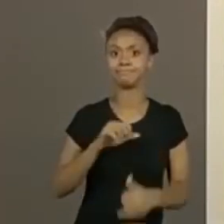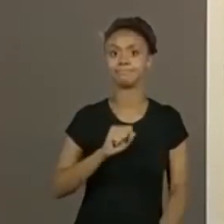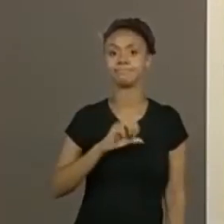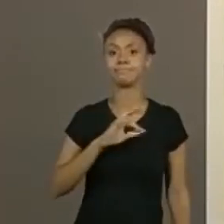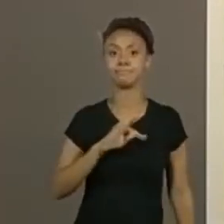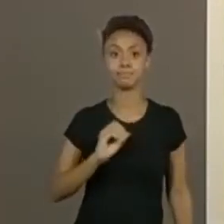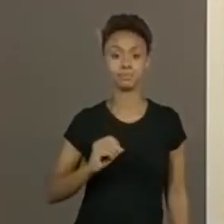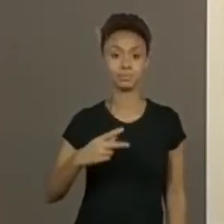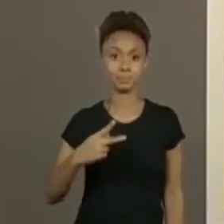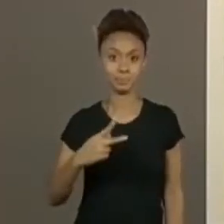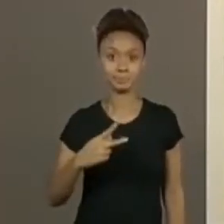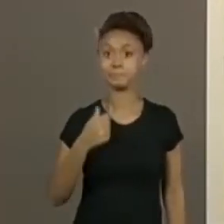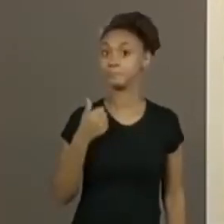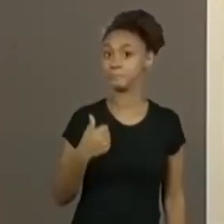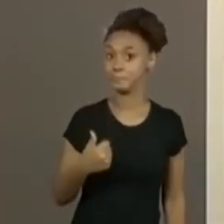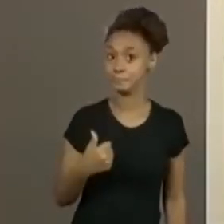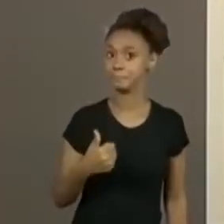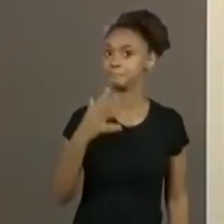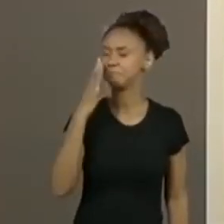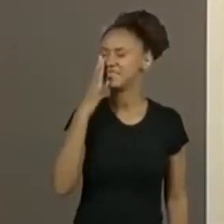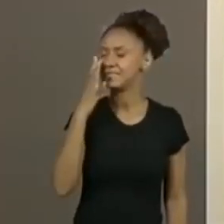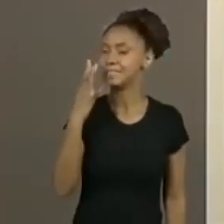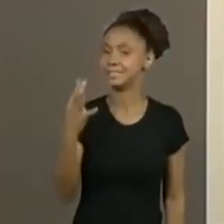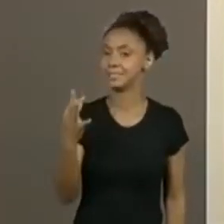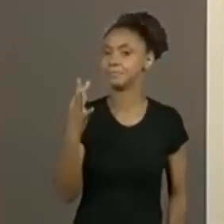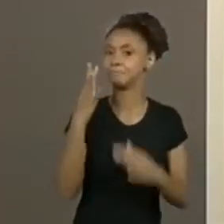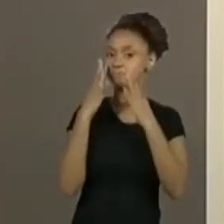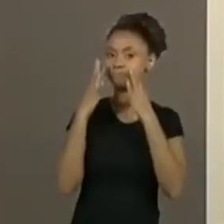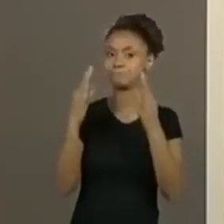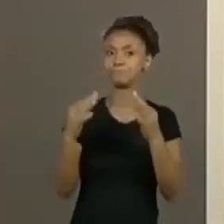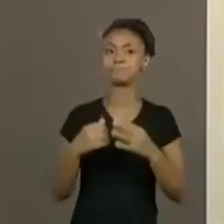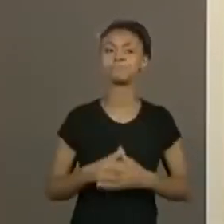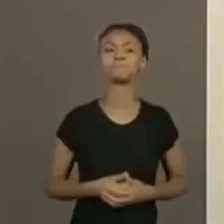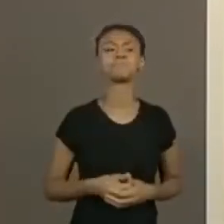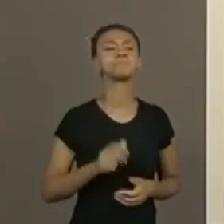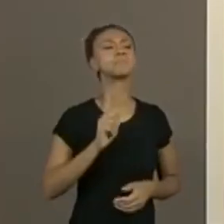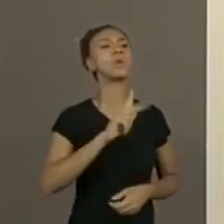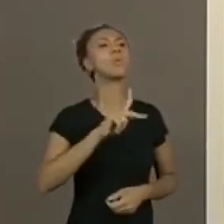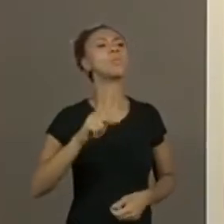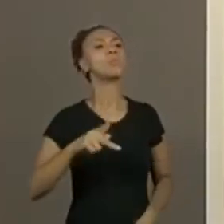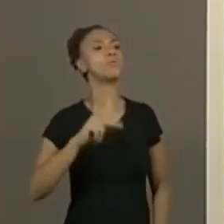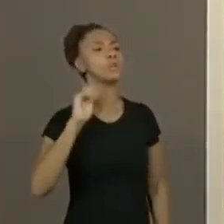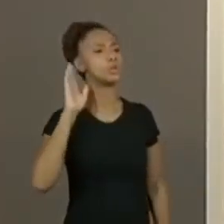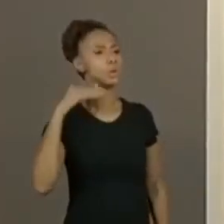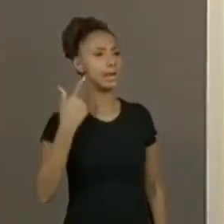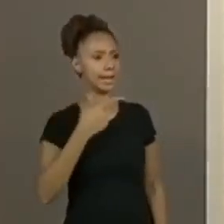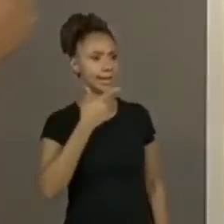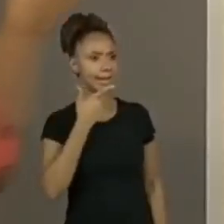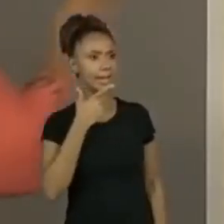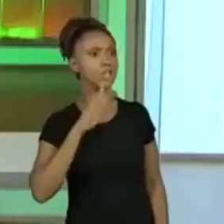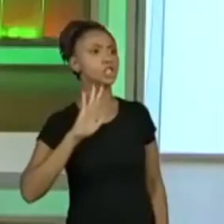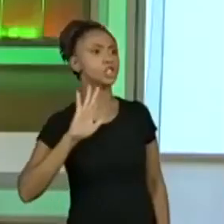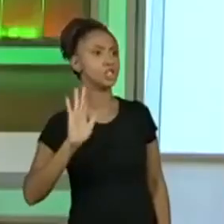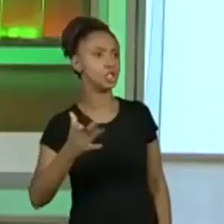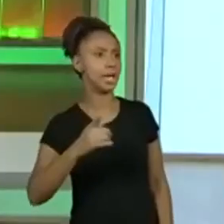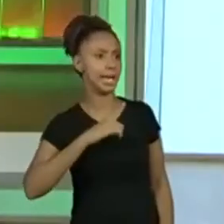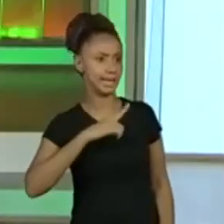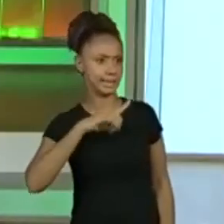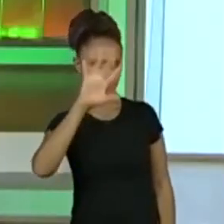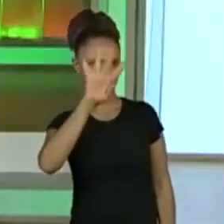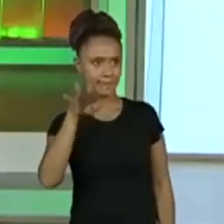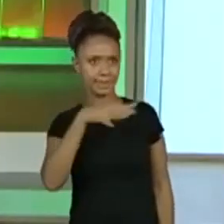o jogo do stop. Então, preste atenção. Professora Kelly, você já tem aí a sua